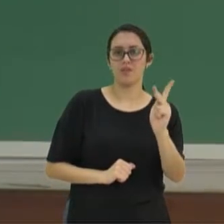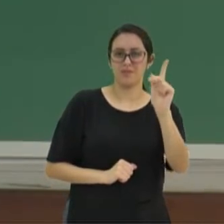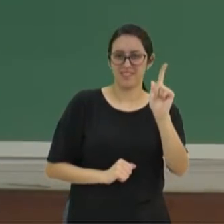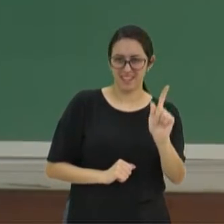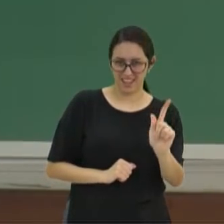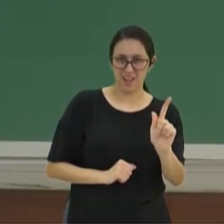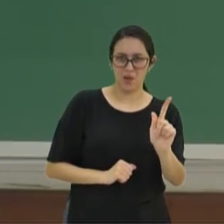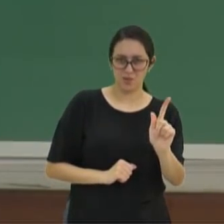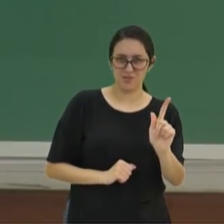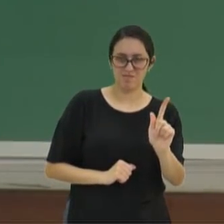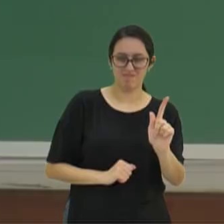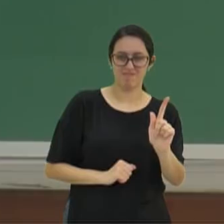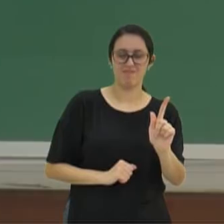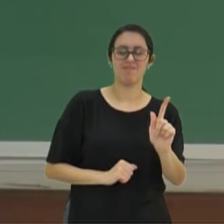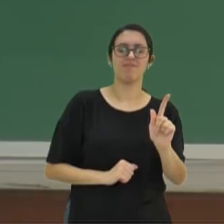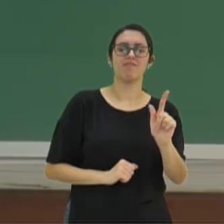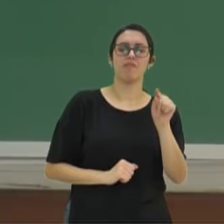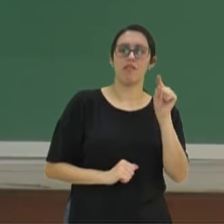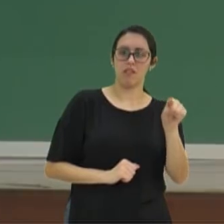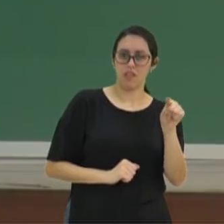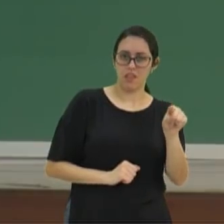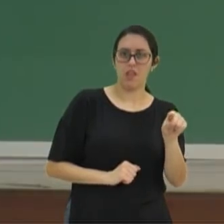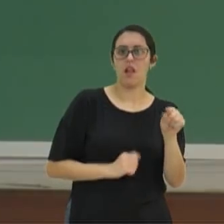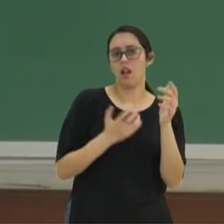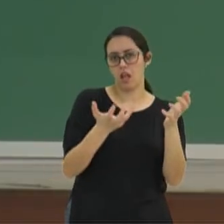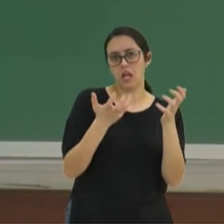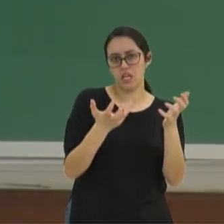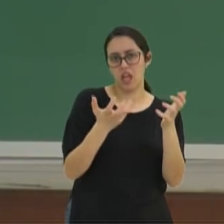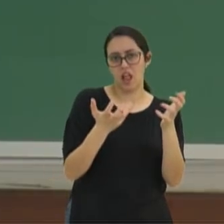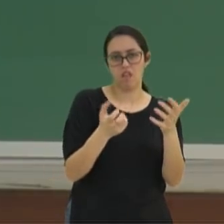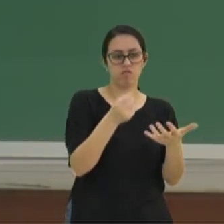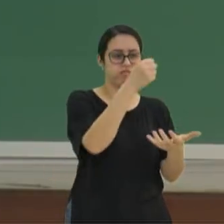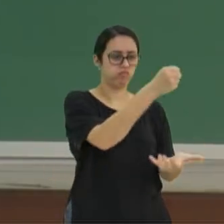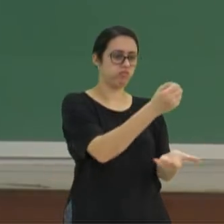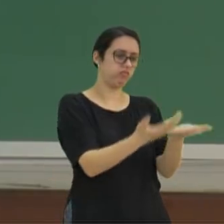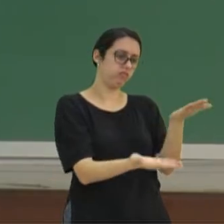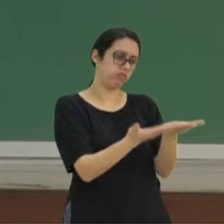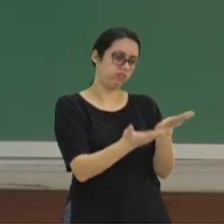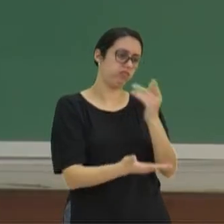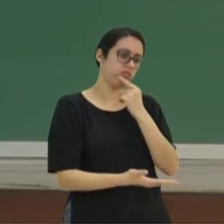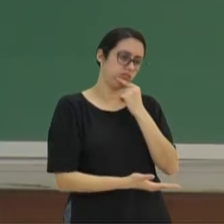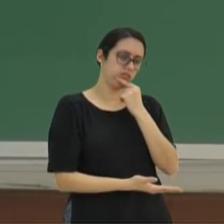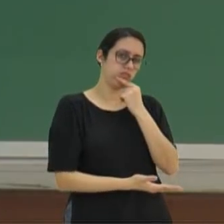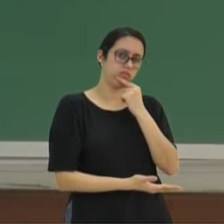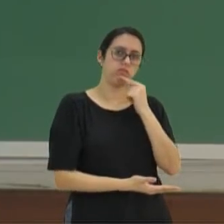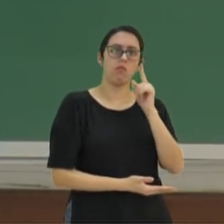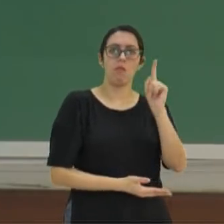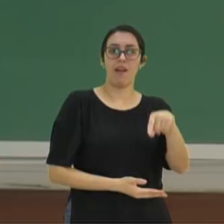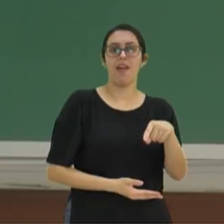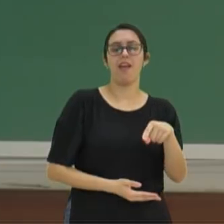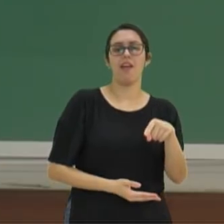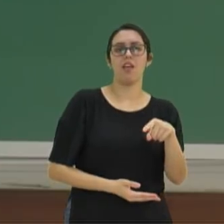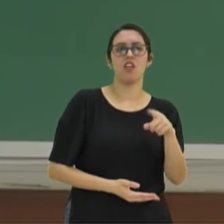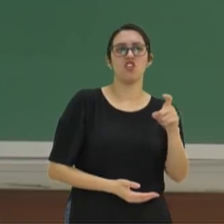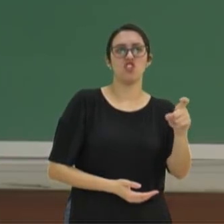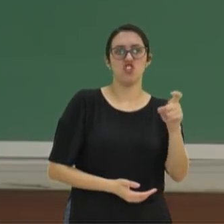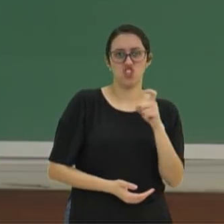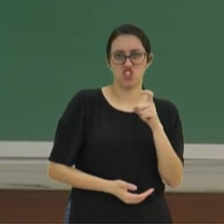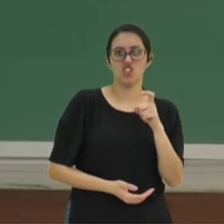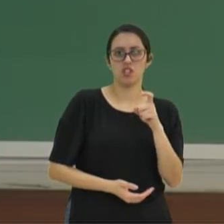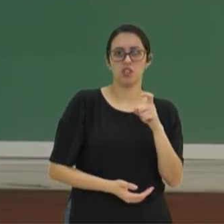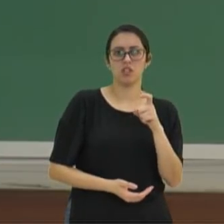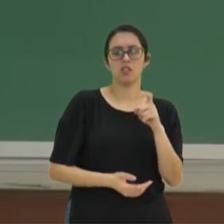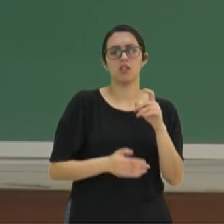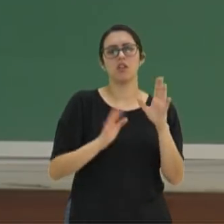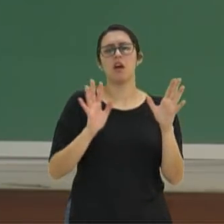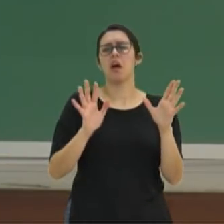e 800 gramas. Foi isso que ele viu lá na balança. E ali está meu X, tá? Ah, professora, eu coloquei um pouquinho fora